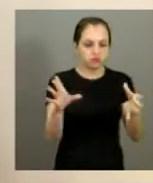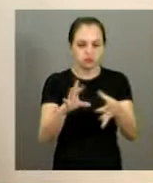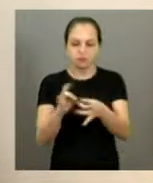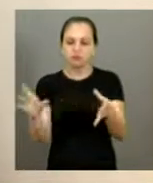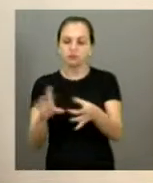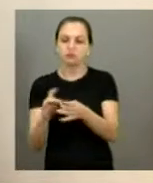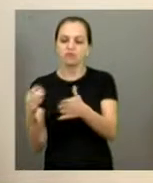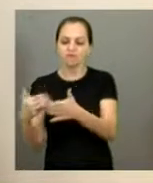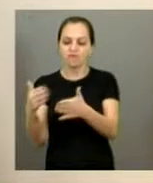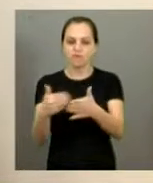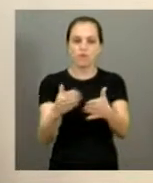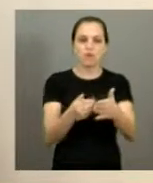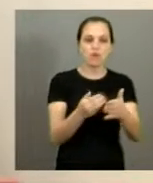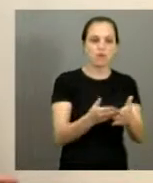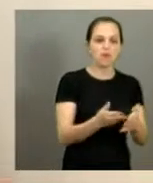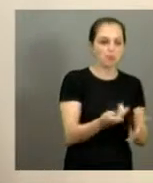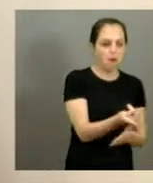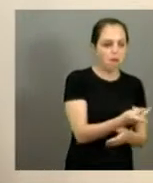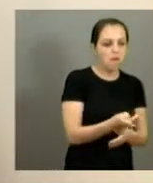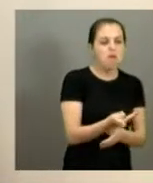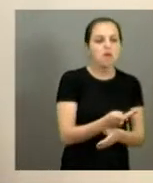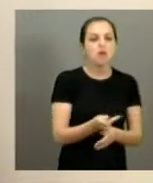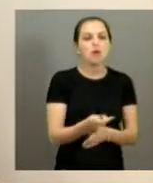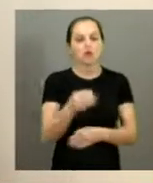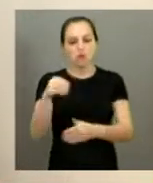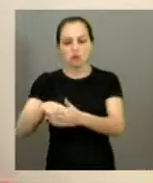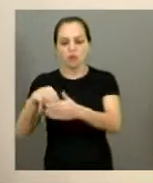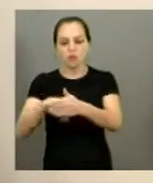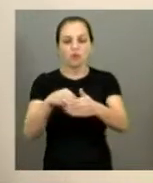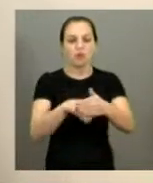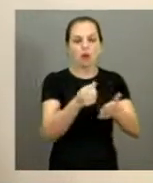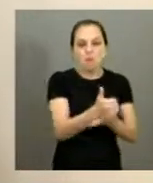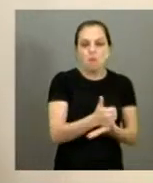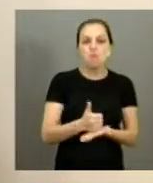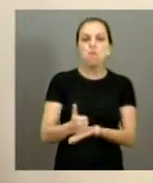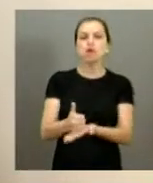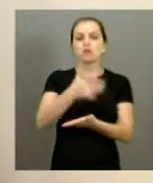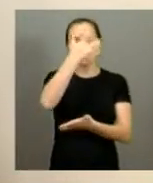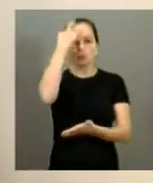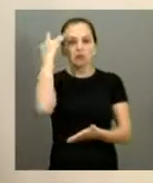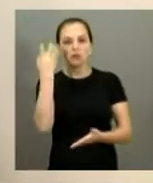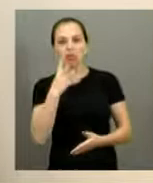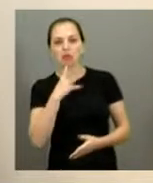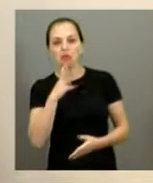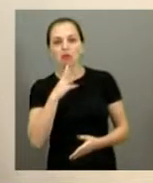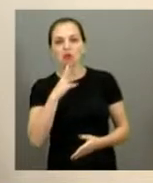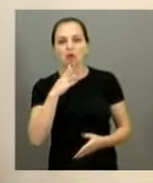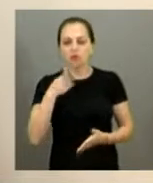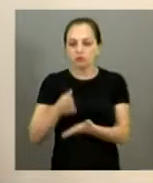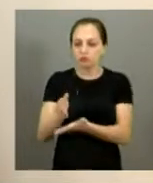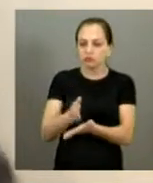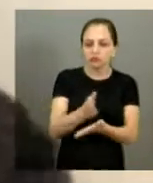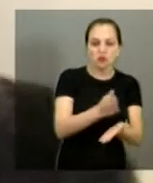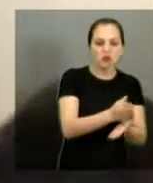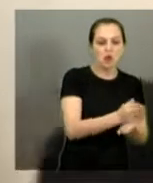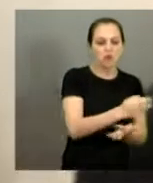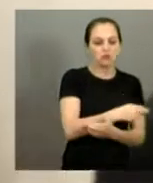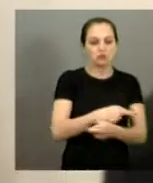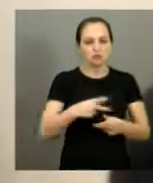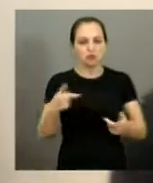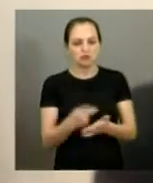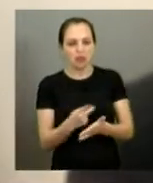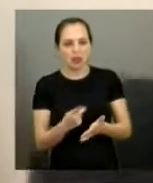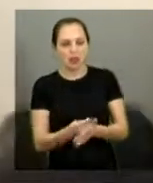de votos buscar o apoio das pessoas que às vezes não te conhecem onde você vai você acaba ouvindo coisas desagradáveis